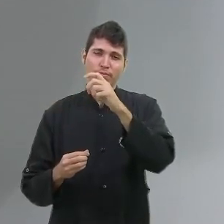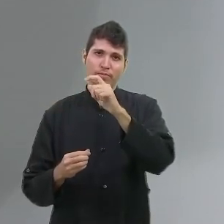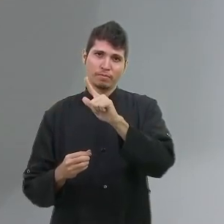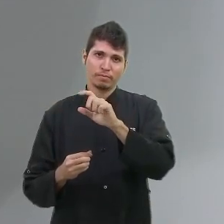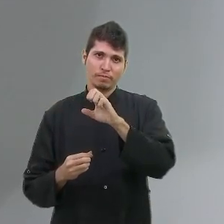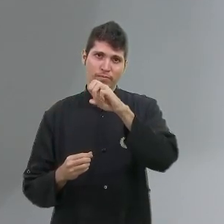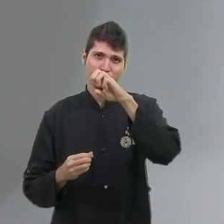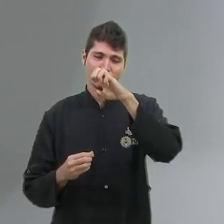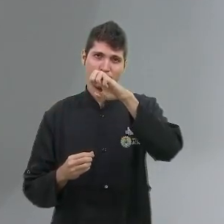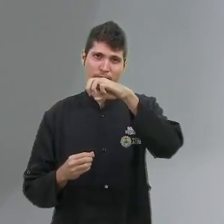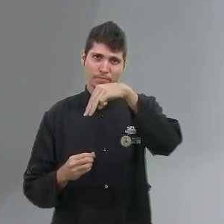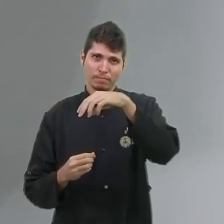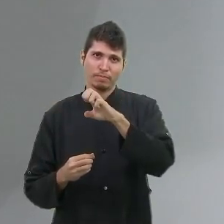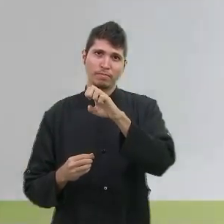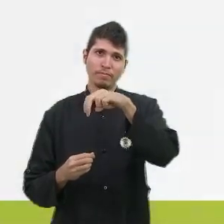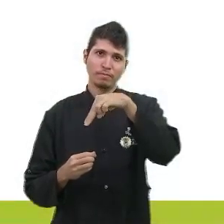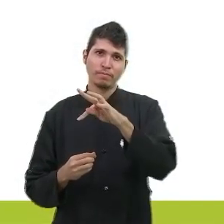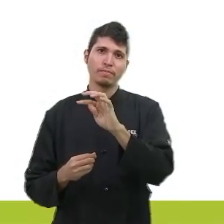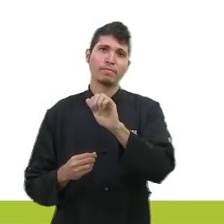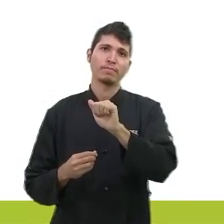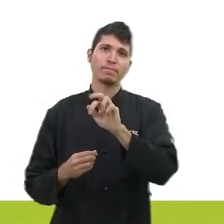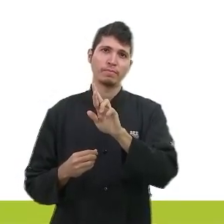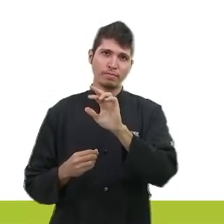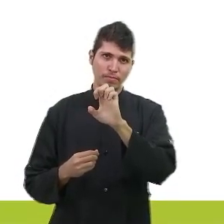este conteúdo. Vamos seguir aqui.